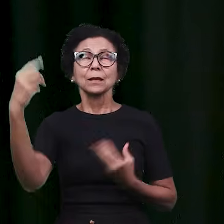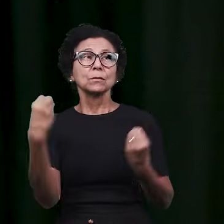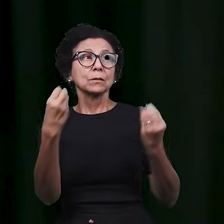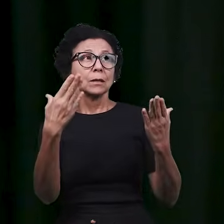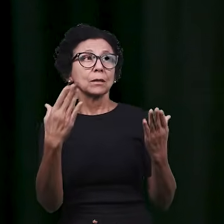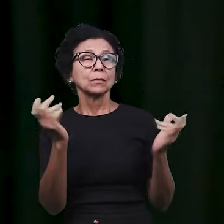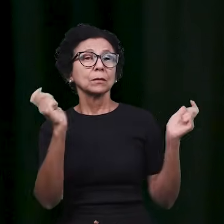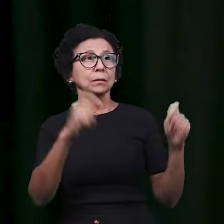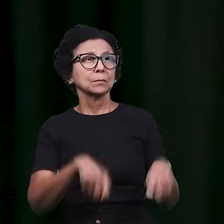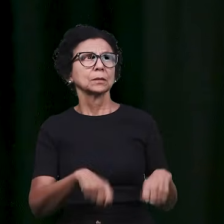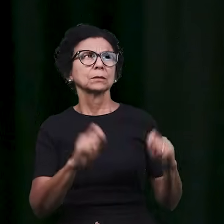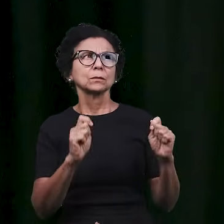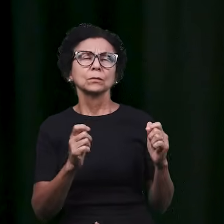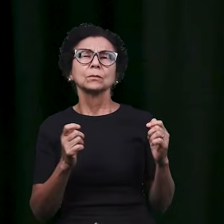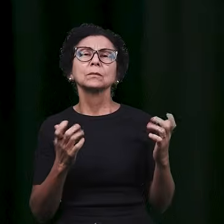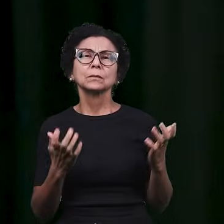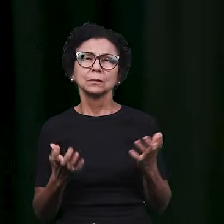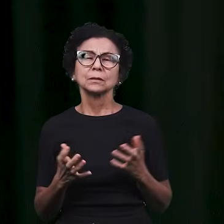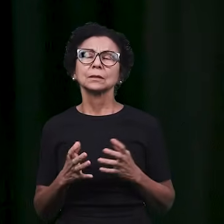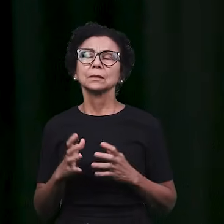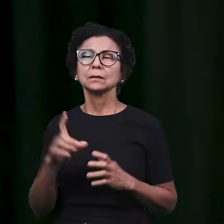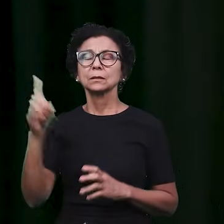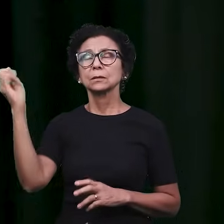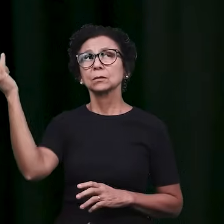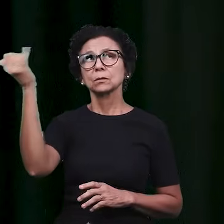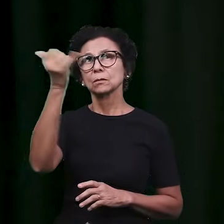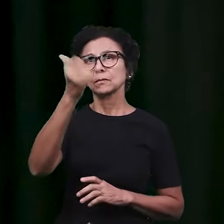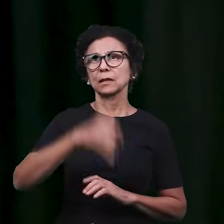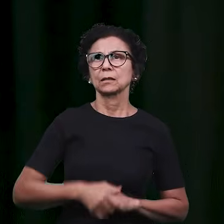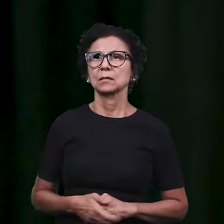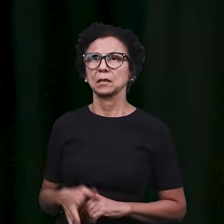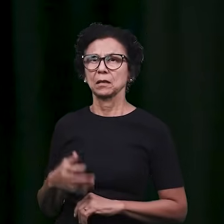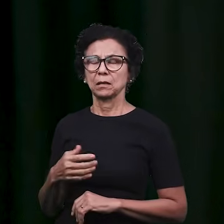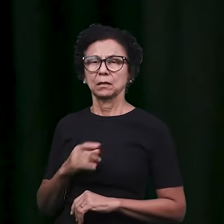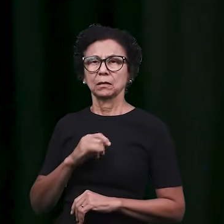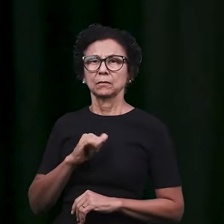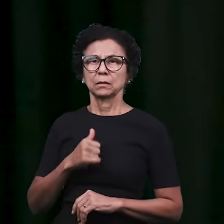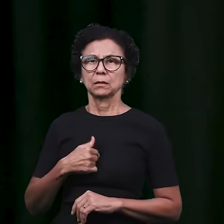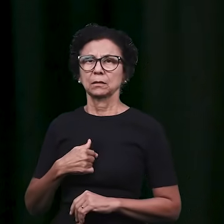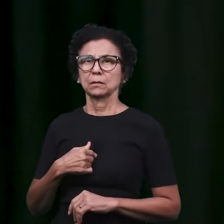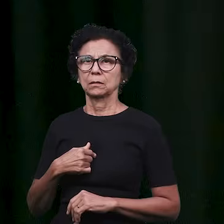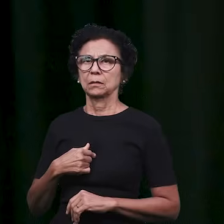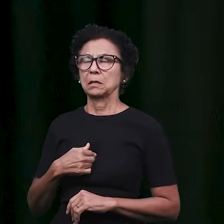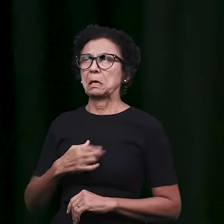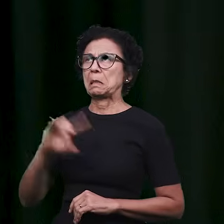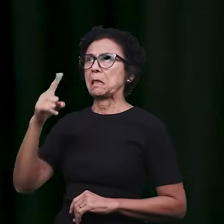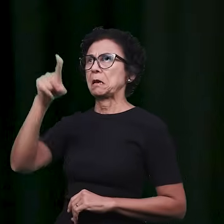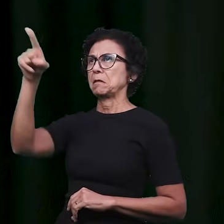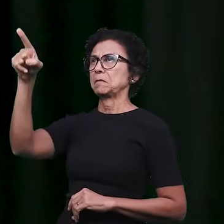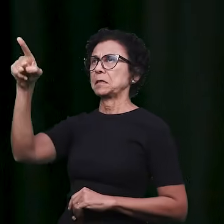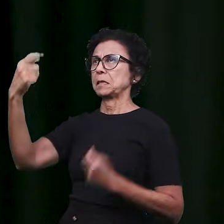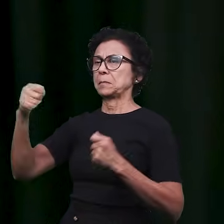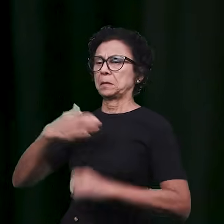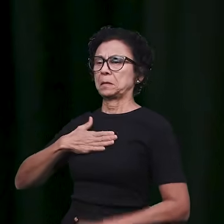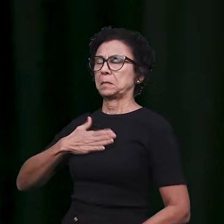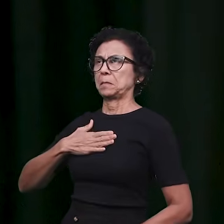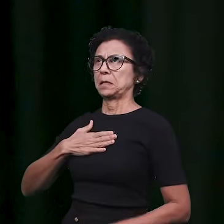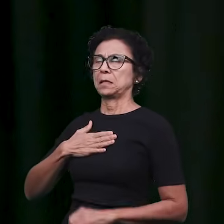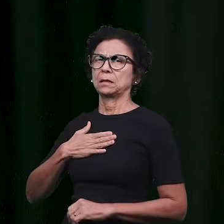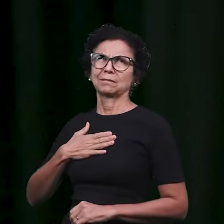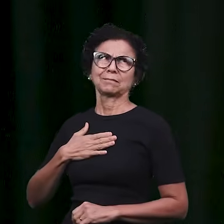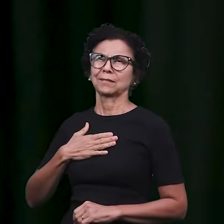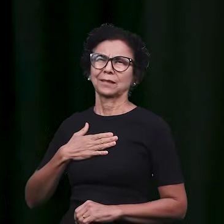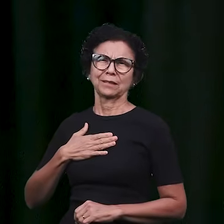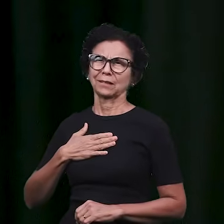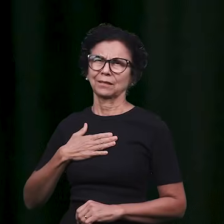E quando Deus fala com ele, ele não vai dizer para Deus, não, mas Deus, você precisa de mim. Não, ele sabia que Deus não